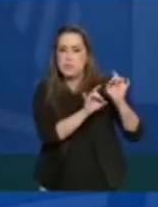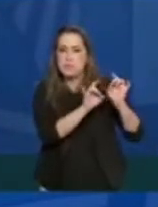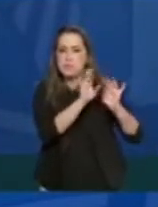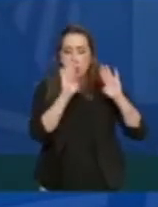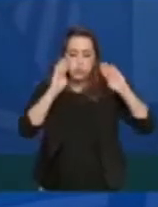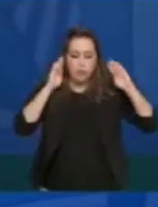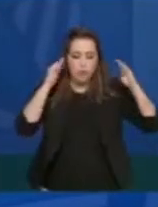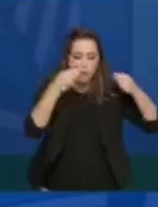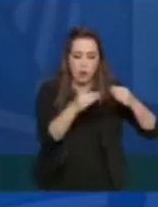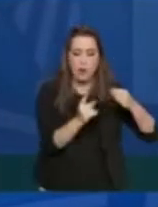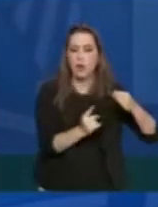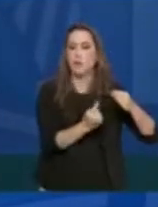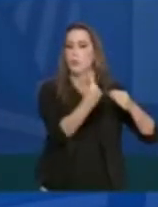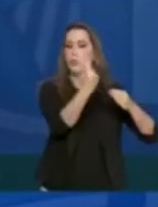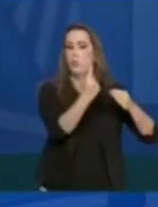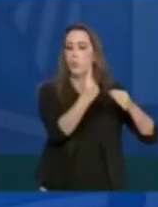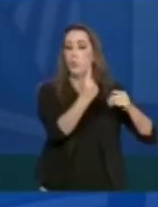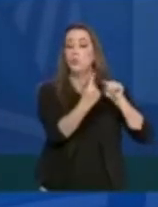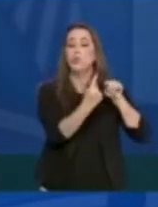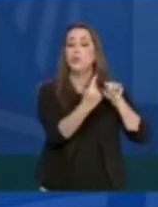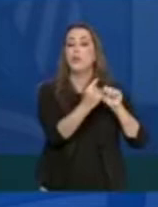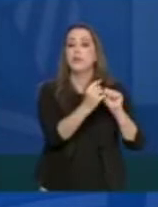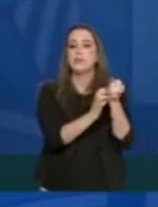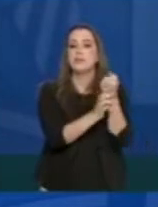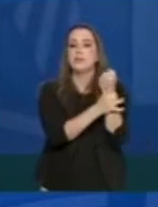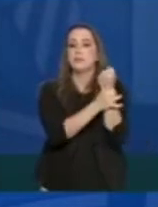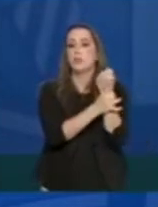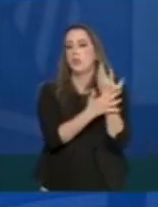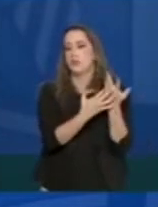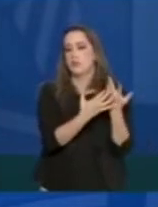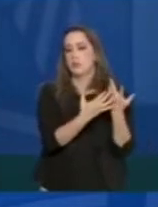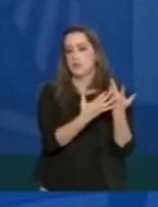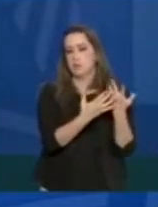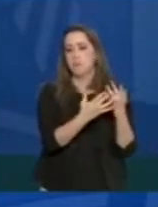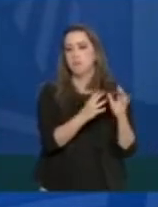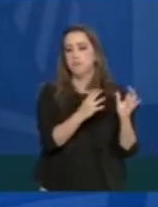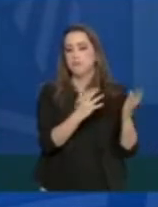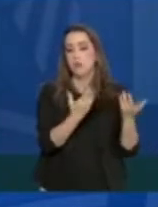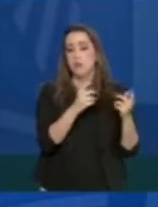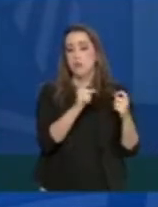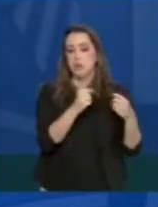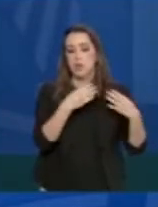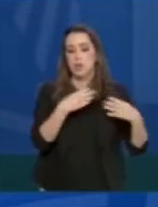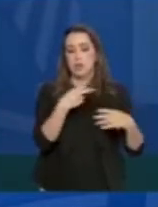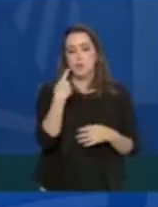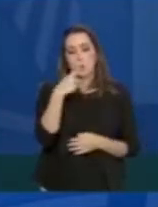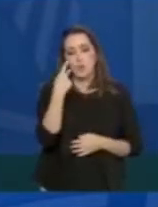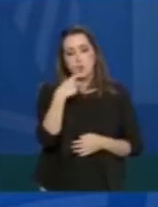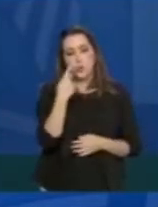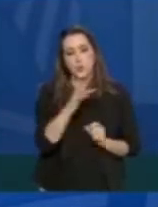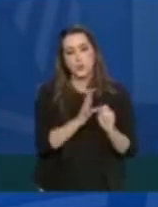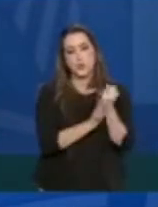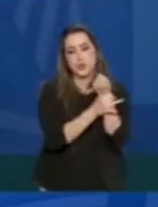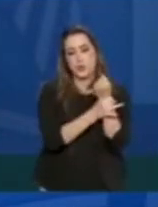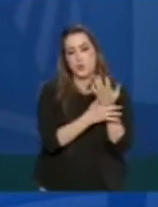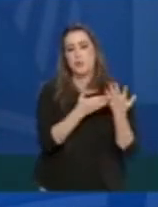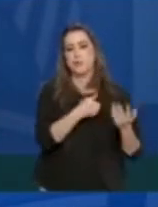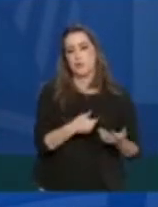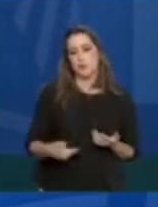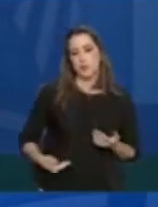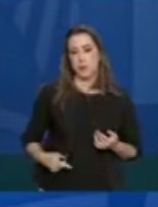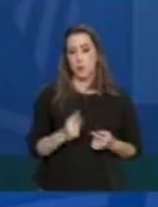concentrada numa única área ou numa única pasta, as políticas de segurança